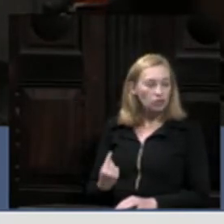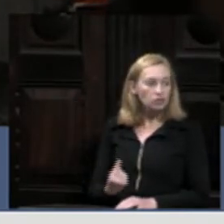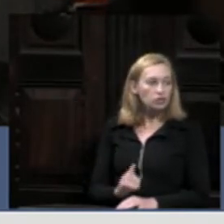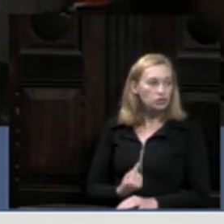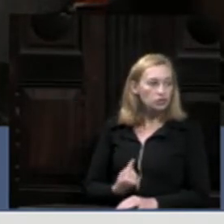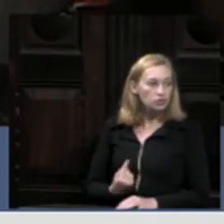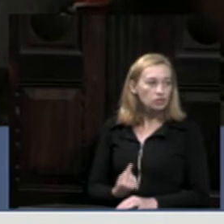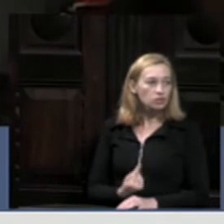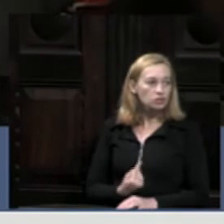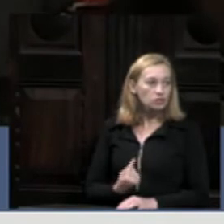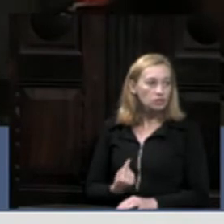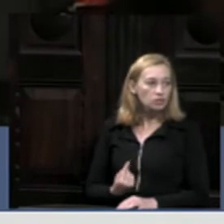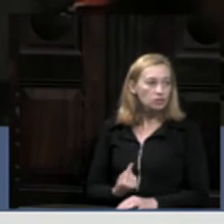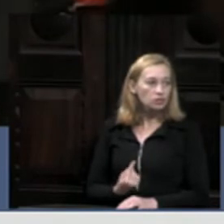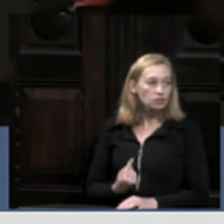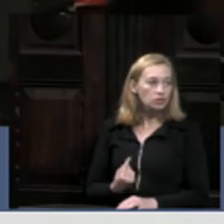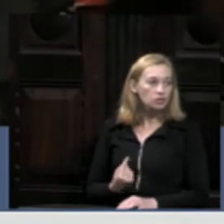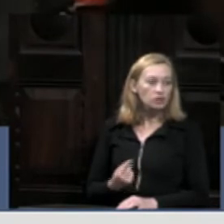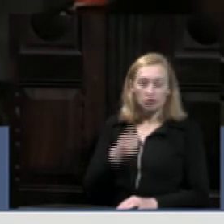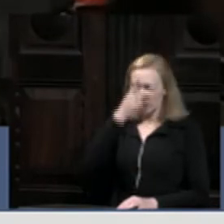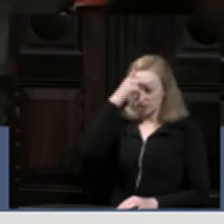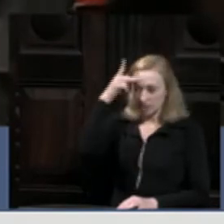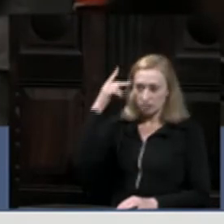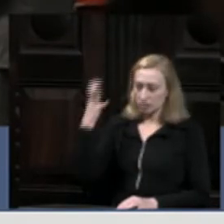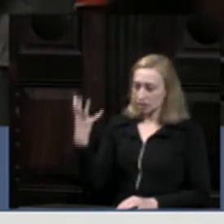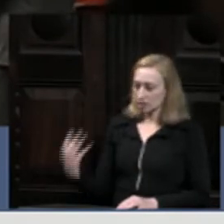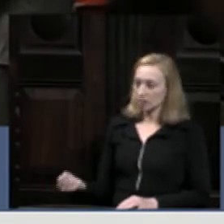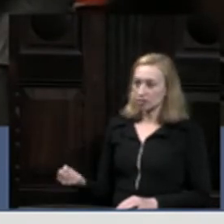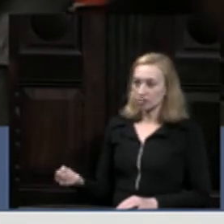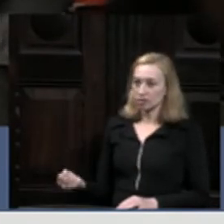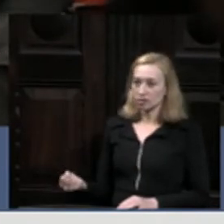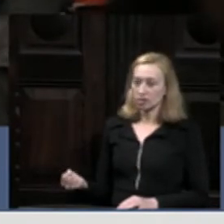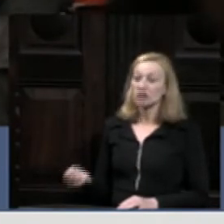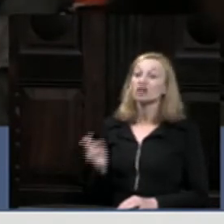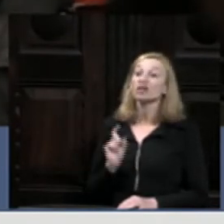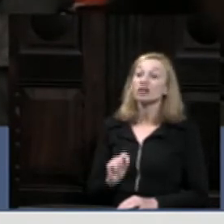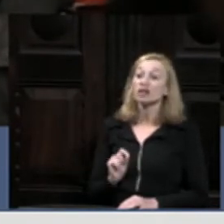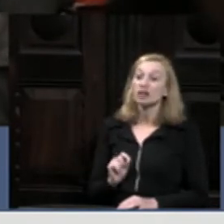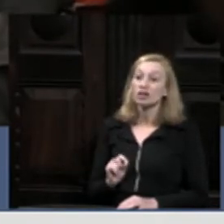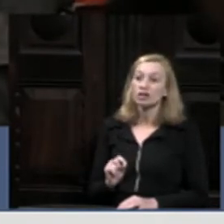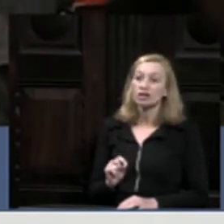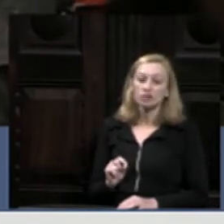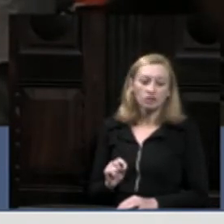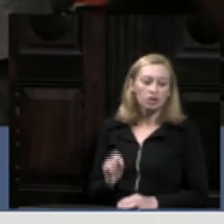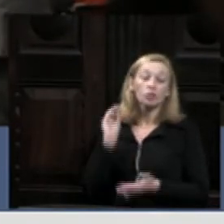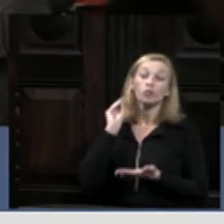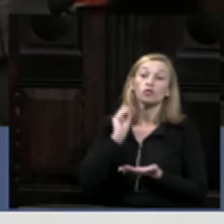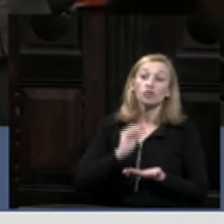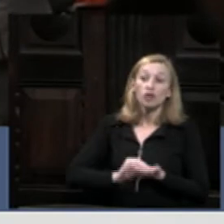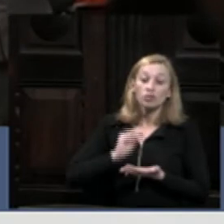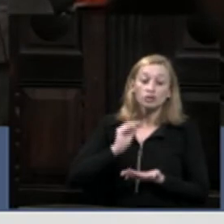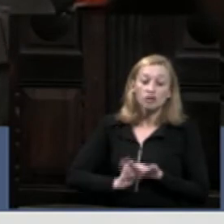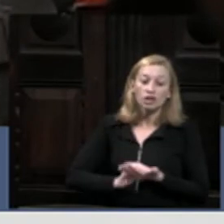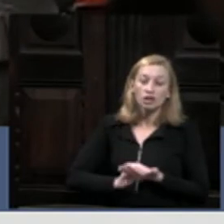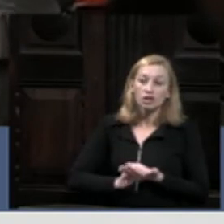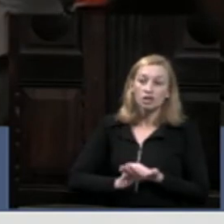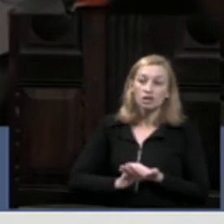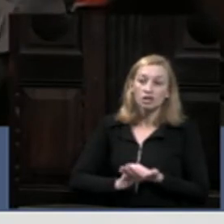inativos e pensionistas, que, por falta